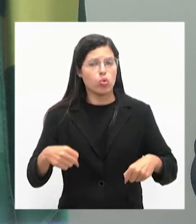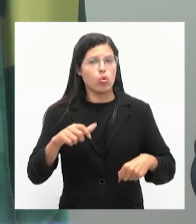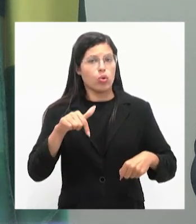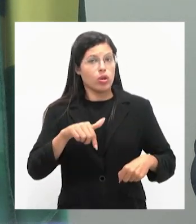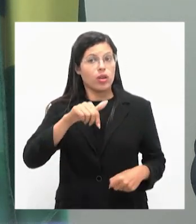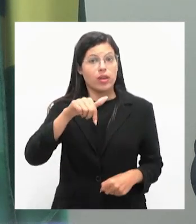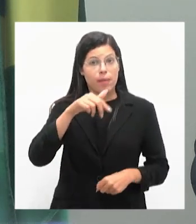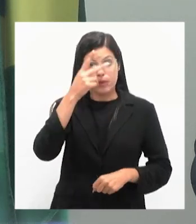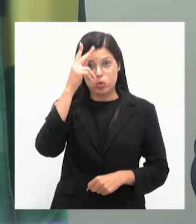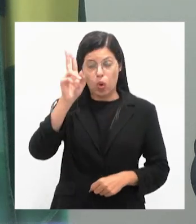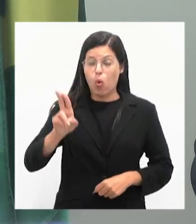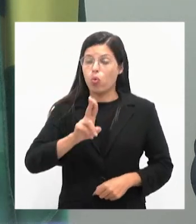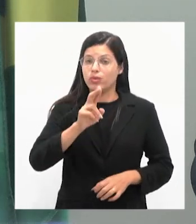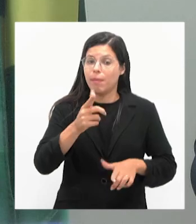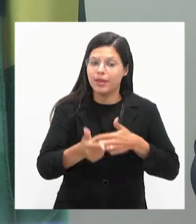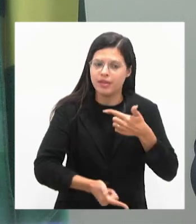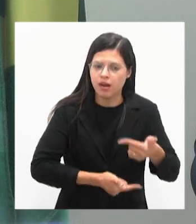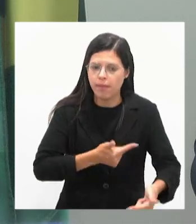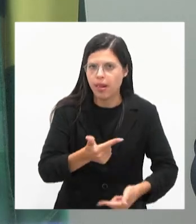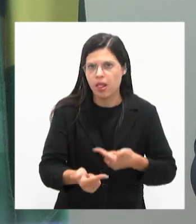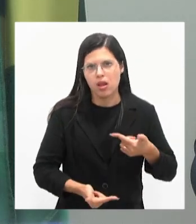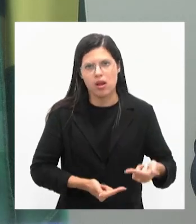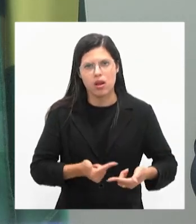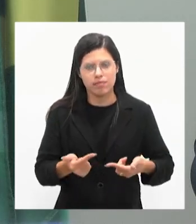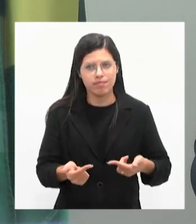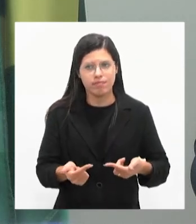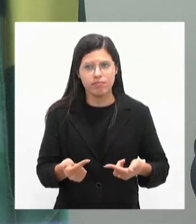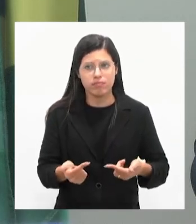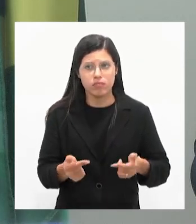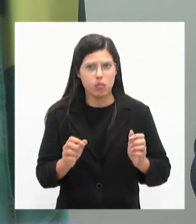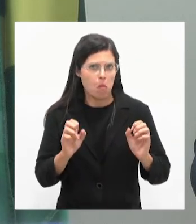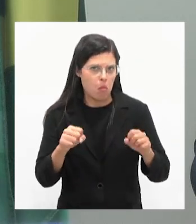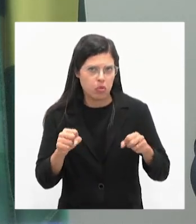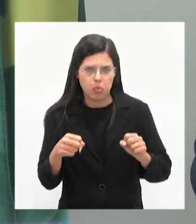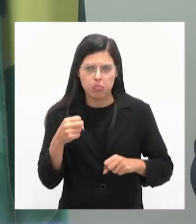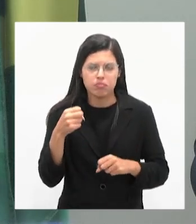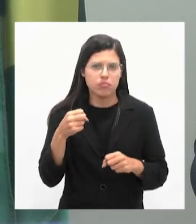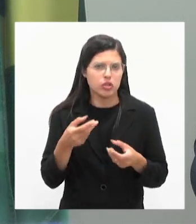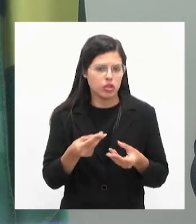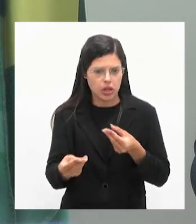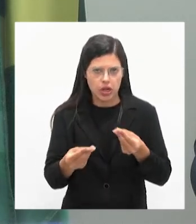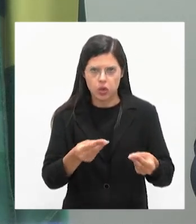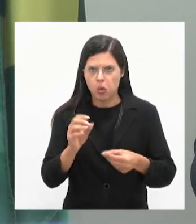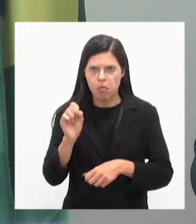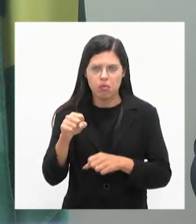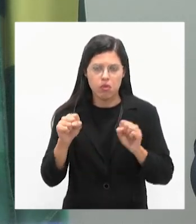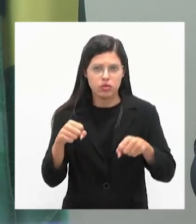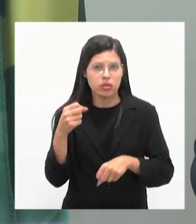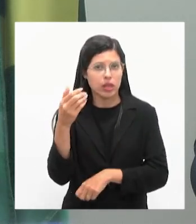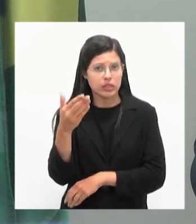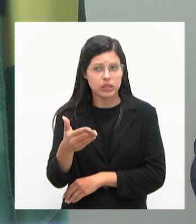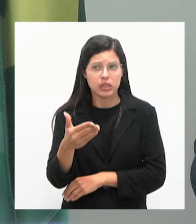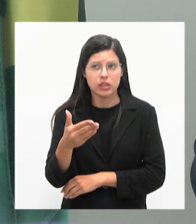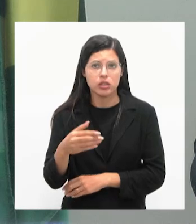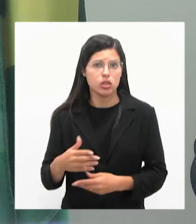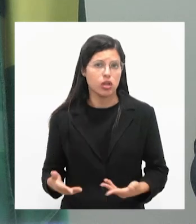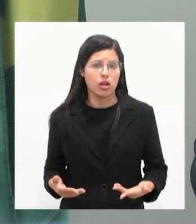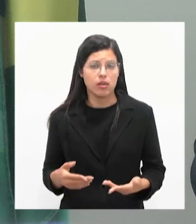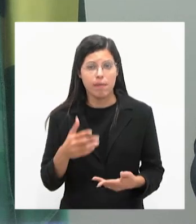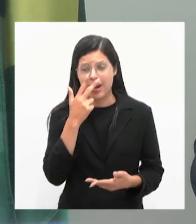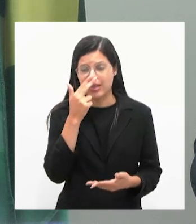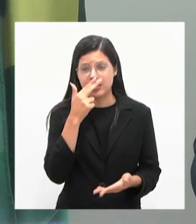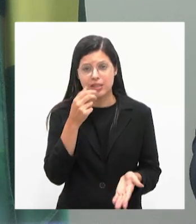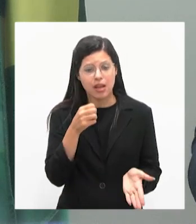sustento de um motoboy, de um mototaxista, você está jogando o cara para o mundo, pô. E se o cara não tiver a cabeça, aquele cara que não era